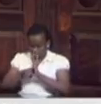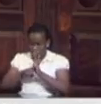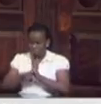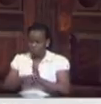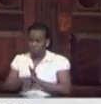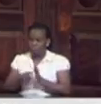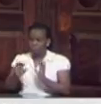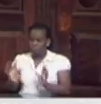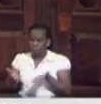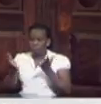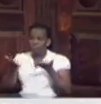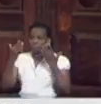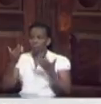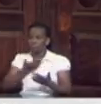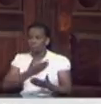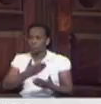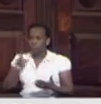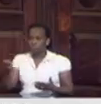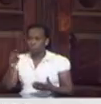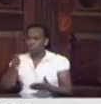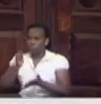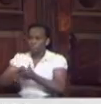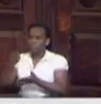dos incentivos fiscais.